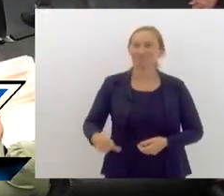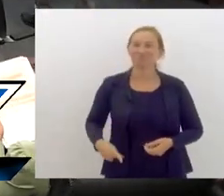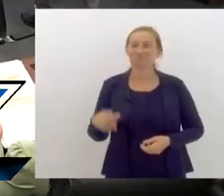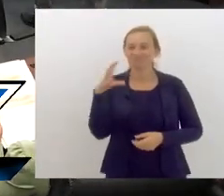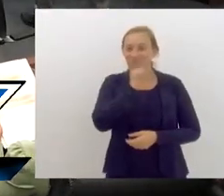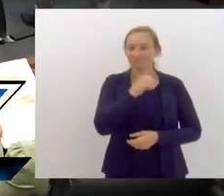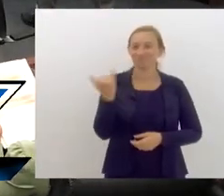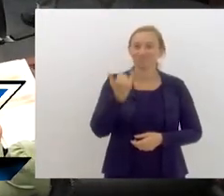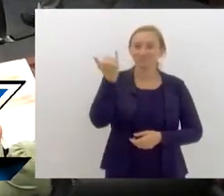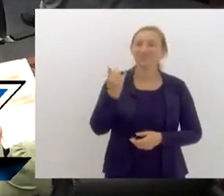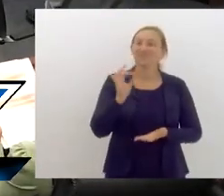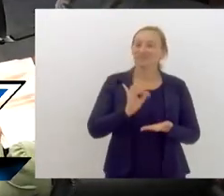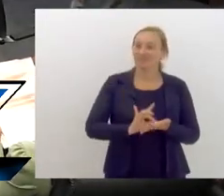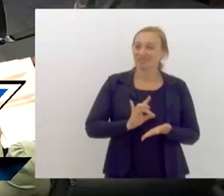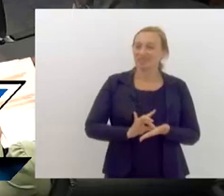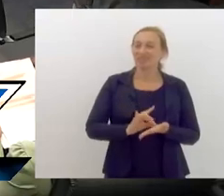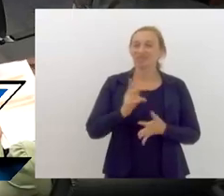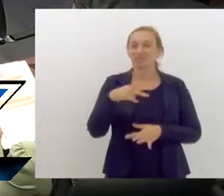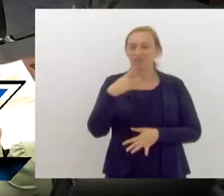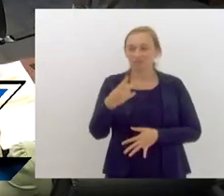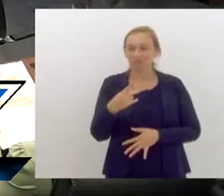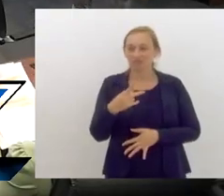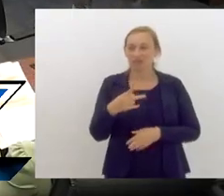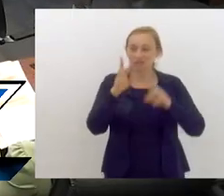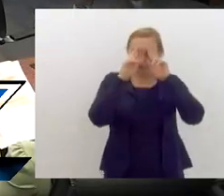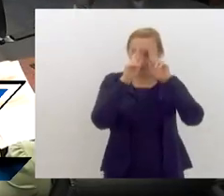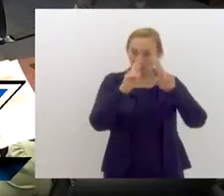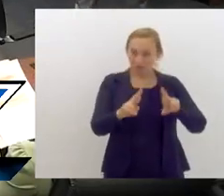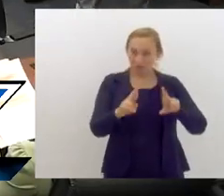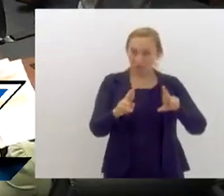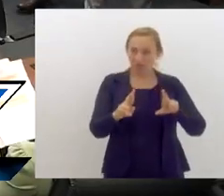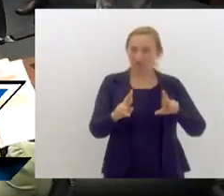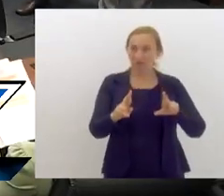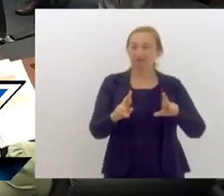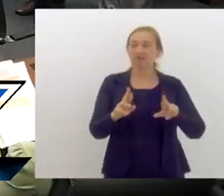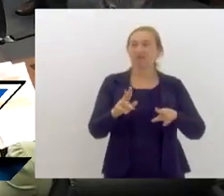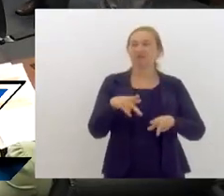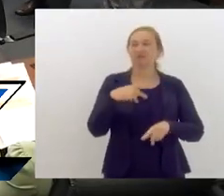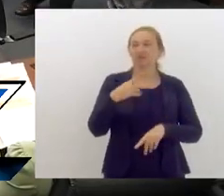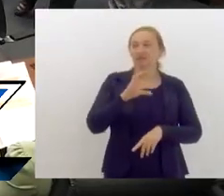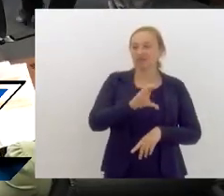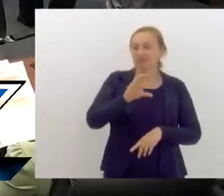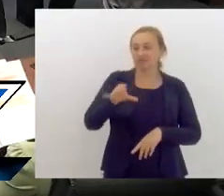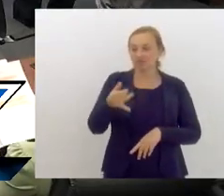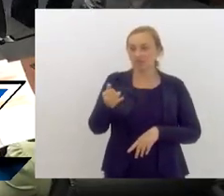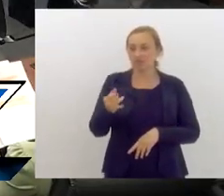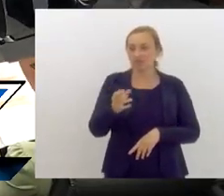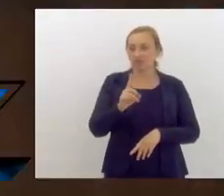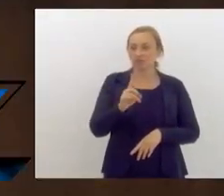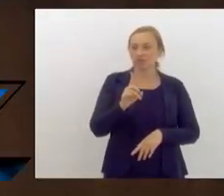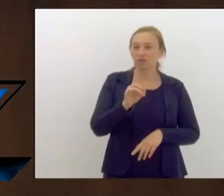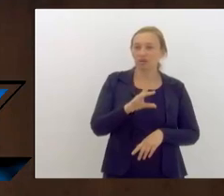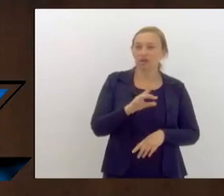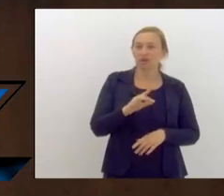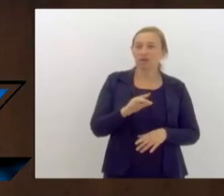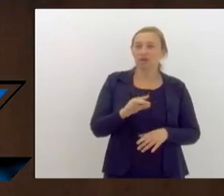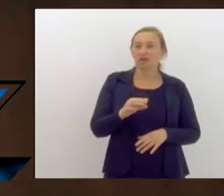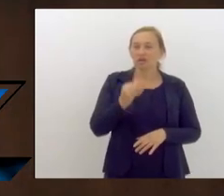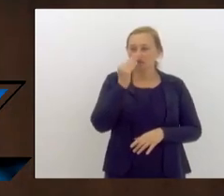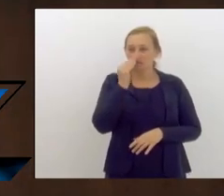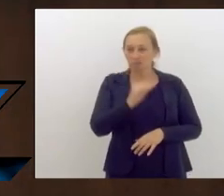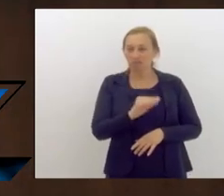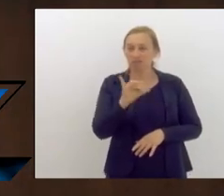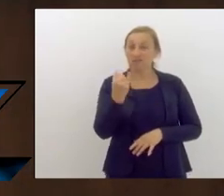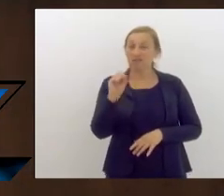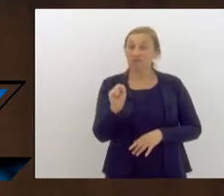na verdade quando quando eu faço a menção de que é o respeito ao parecer exarado nas ccj não é eventualmente uma de cortesia é um relatório Doutor